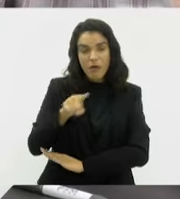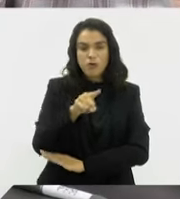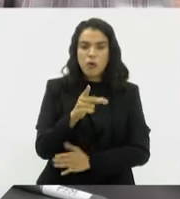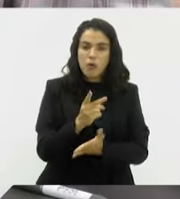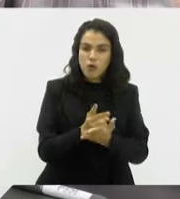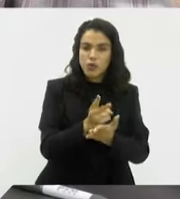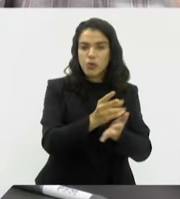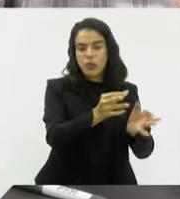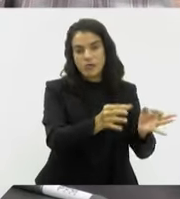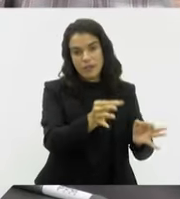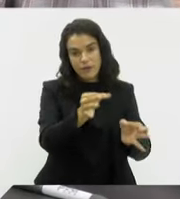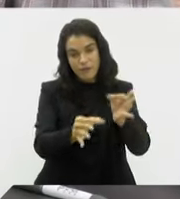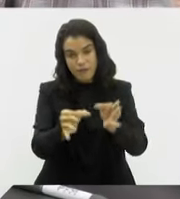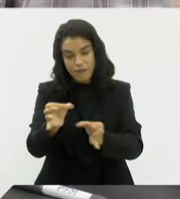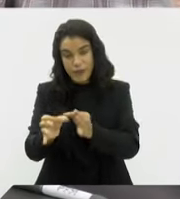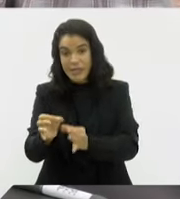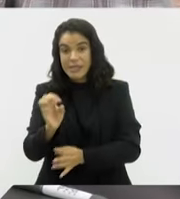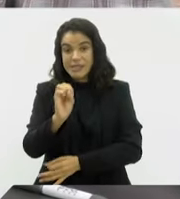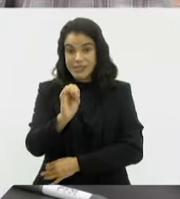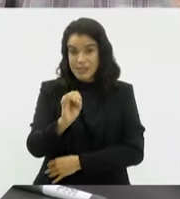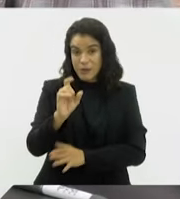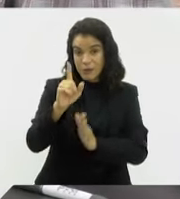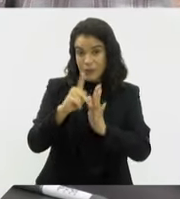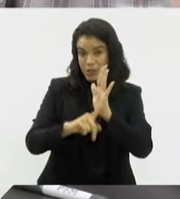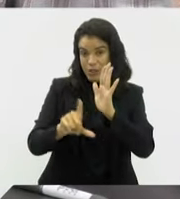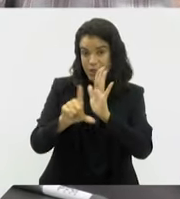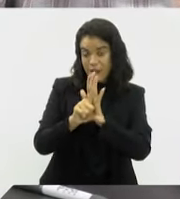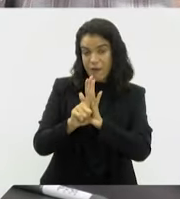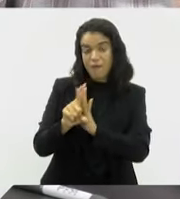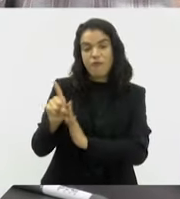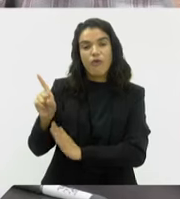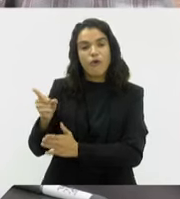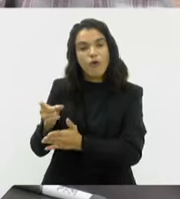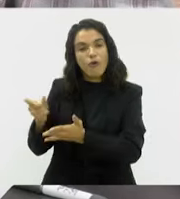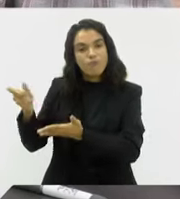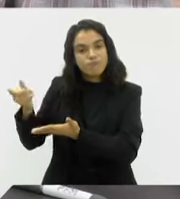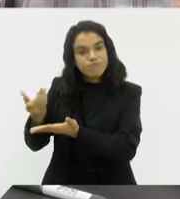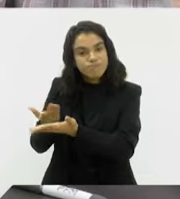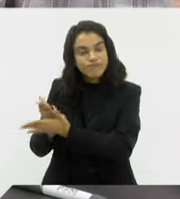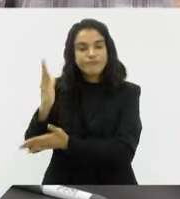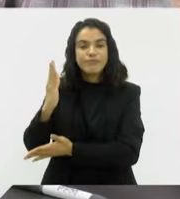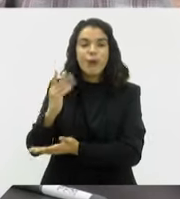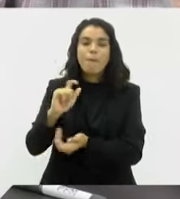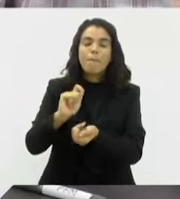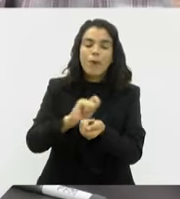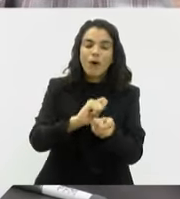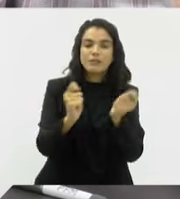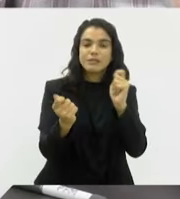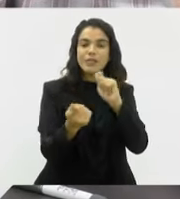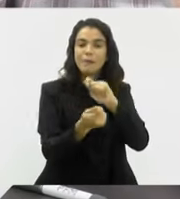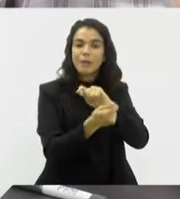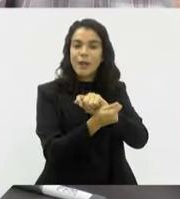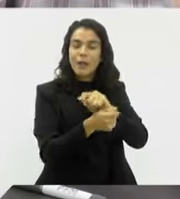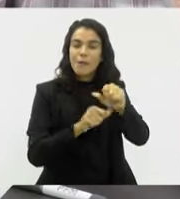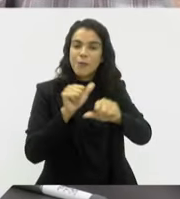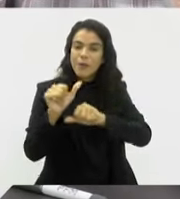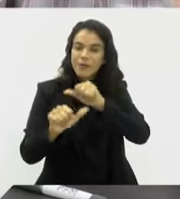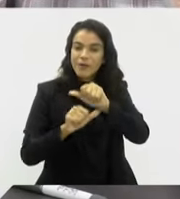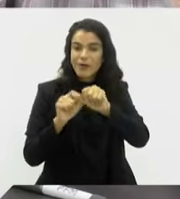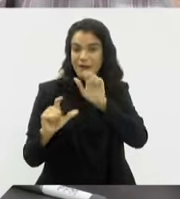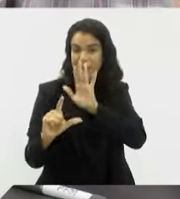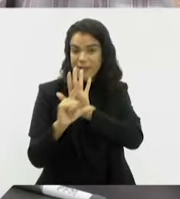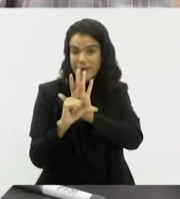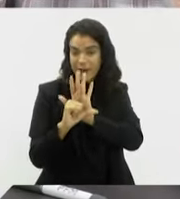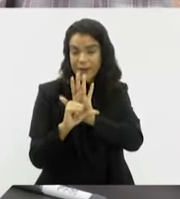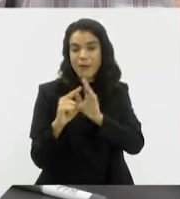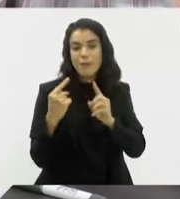normalmente. Se o projeto for sancionado, o seu projeto poderá ter uma adaptação que modifica a lei. Como a lei